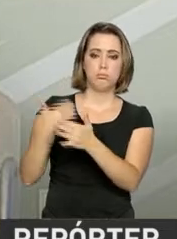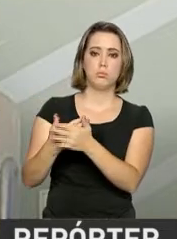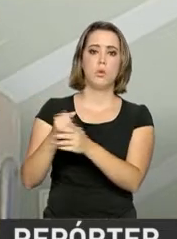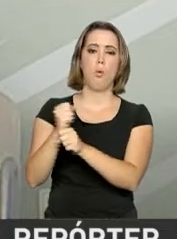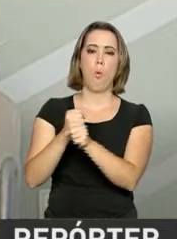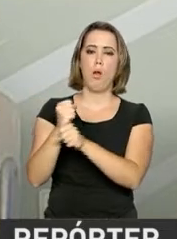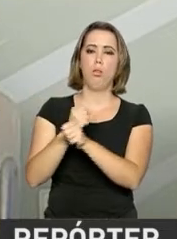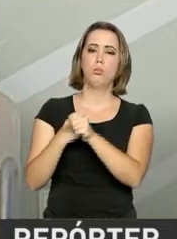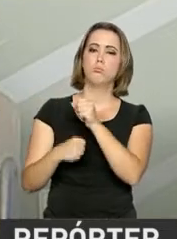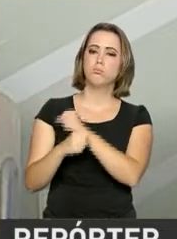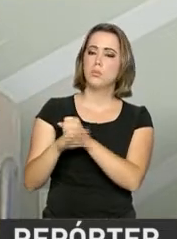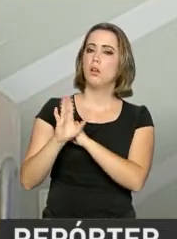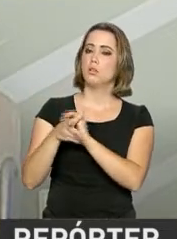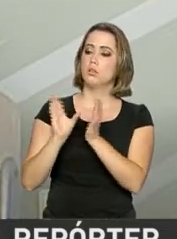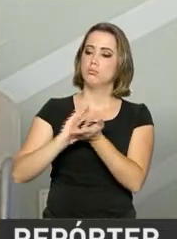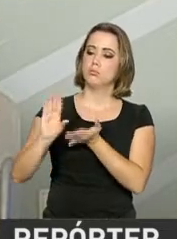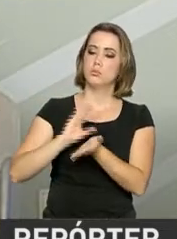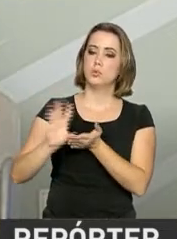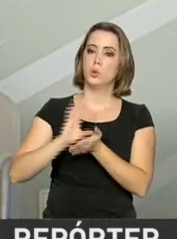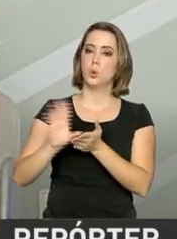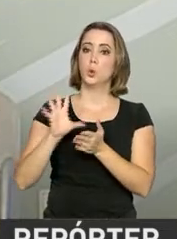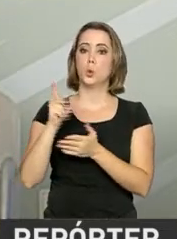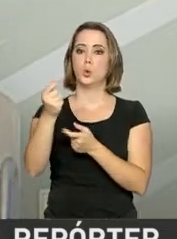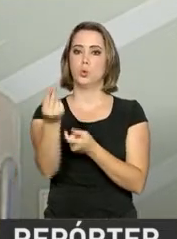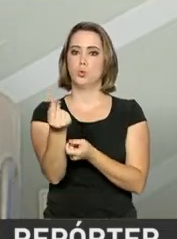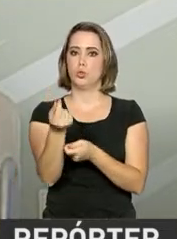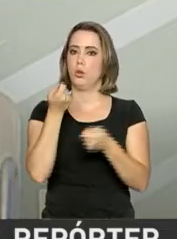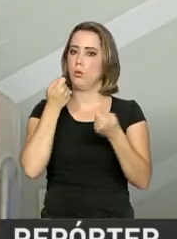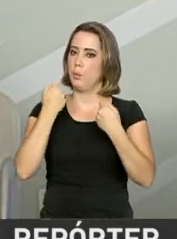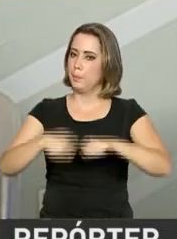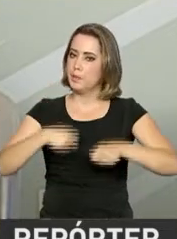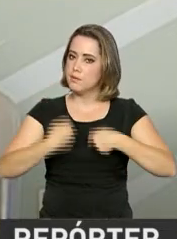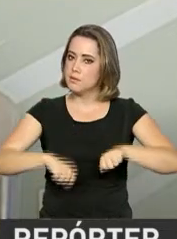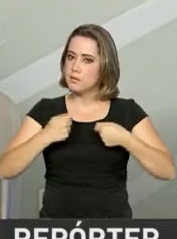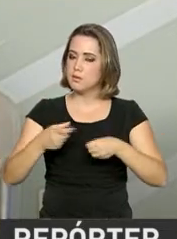nós temos disponibilizado todos os recursos necessários para a retomada dessas obras.